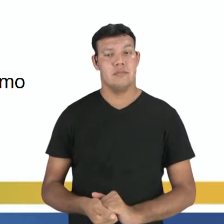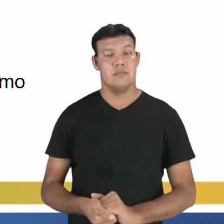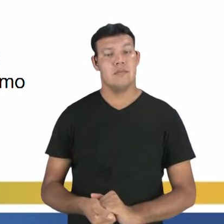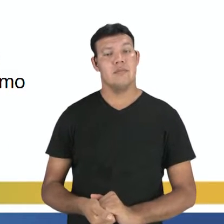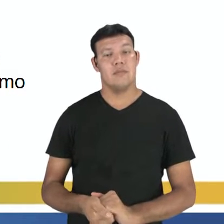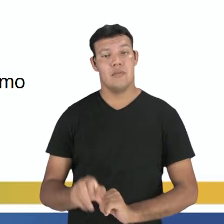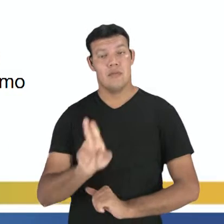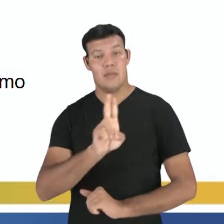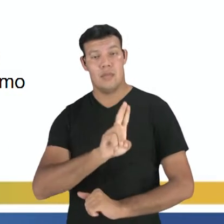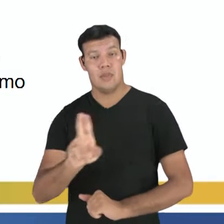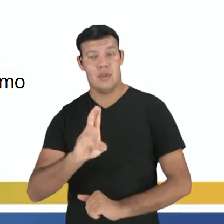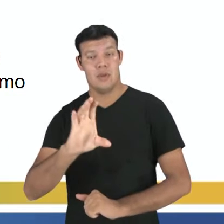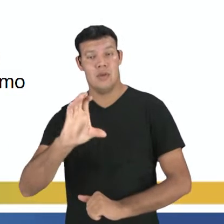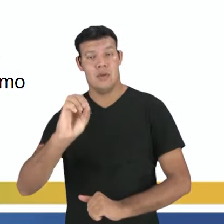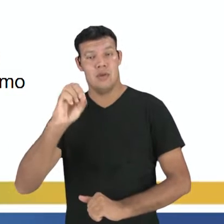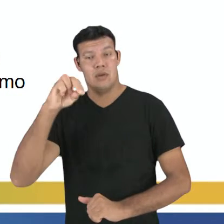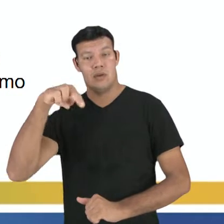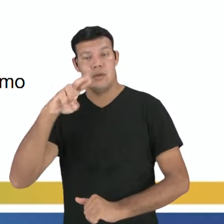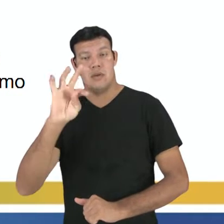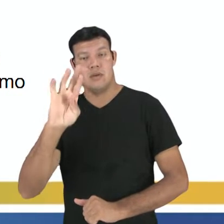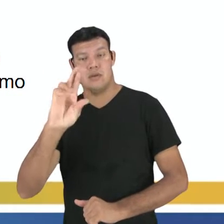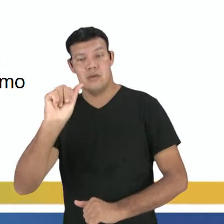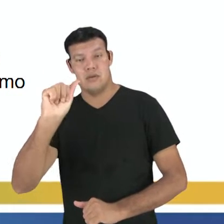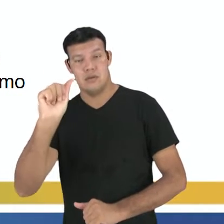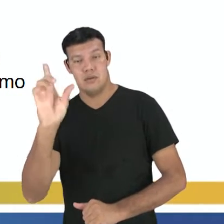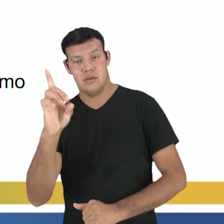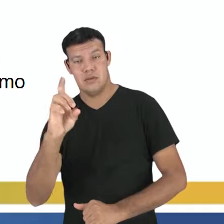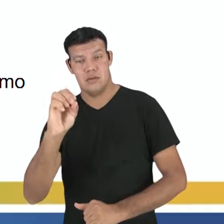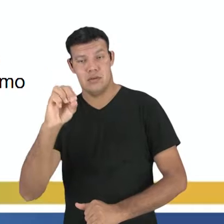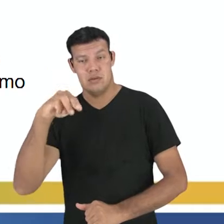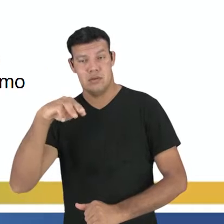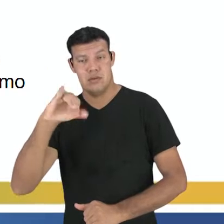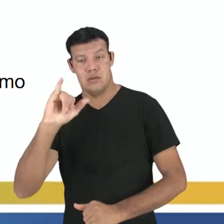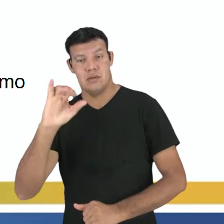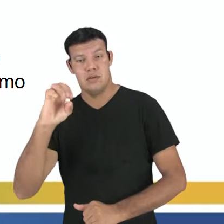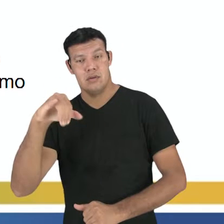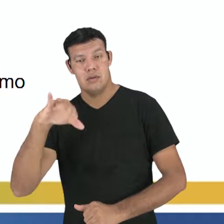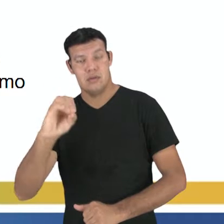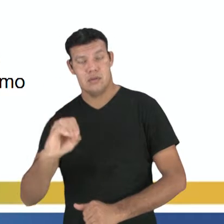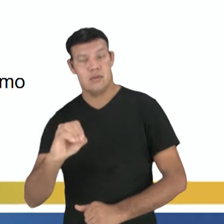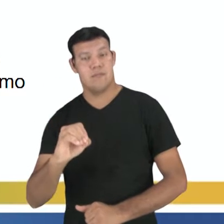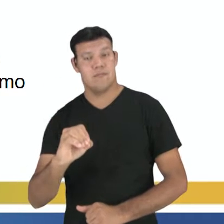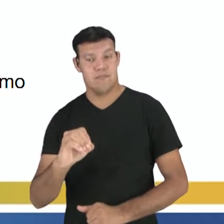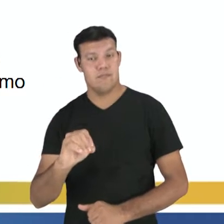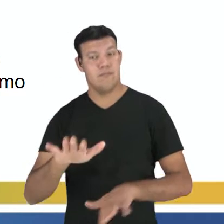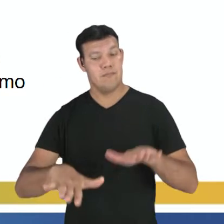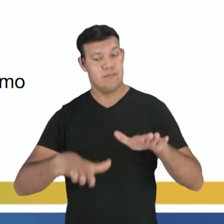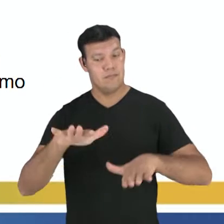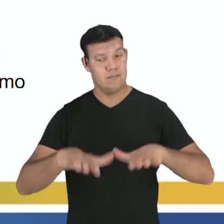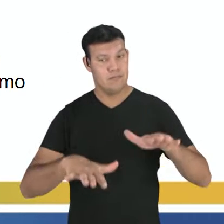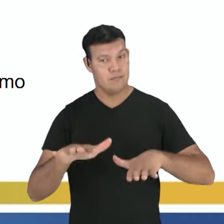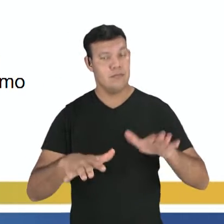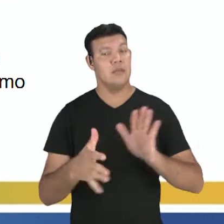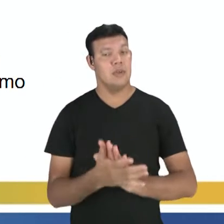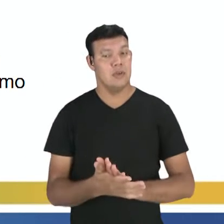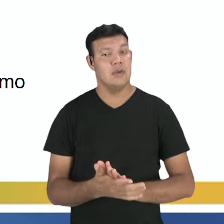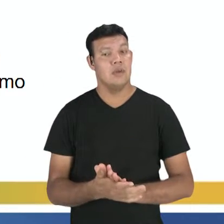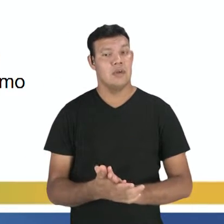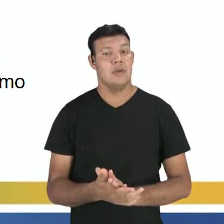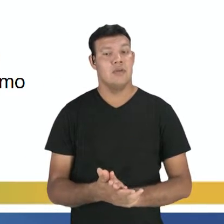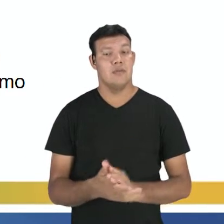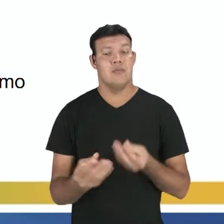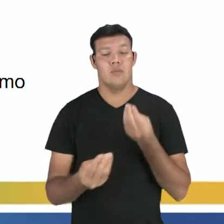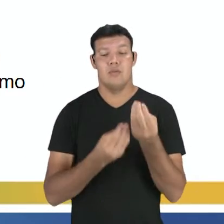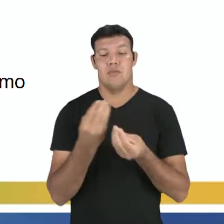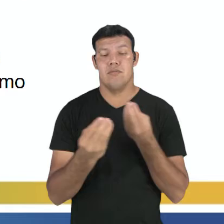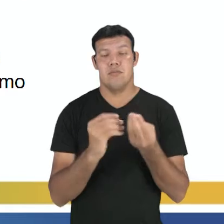conhecido como contradomínio, dependendo do comportamento dessa função. O que